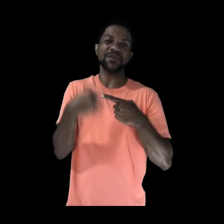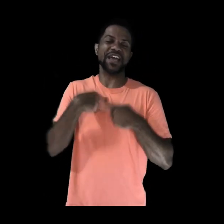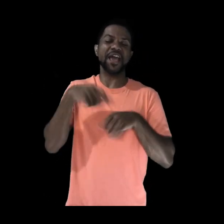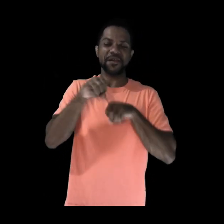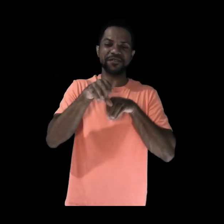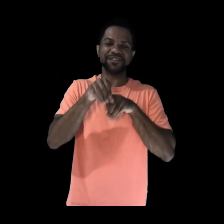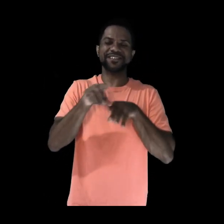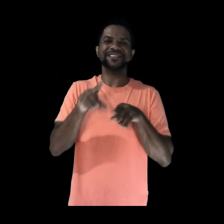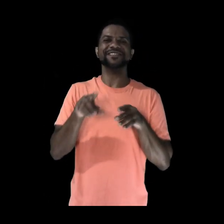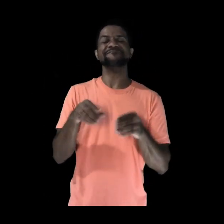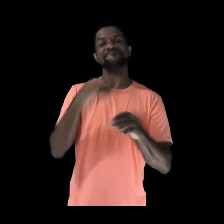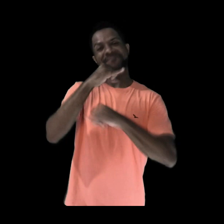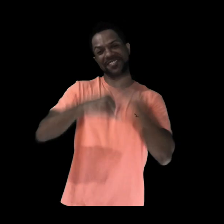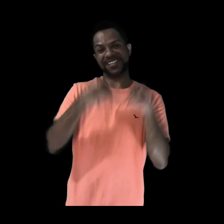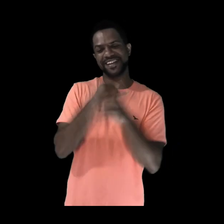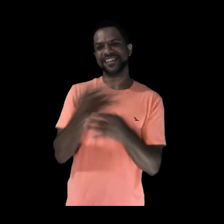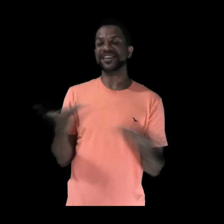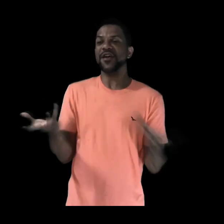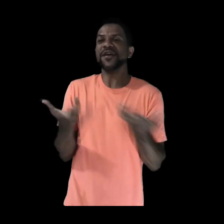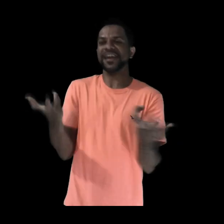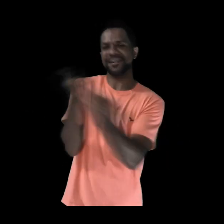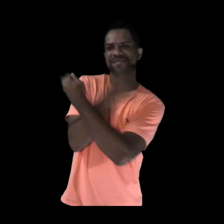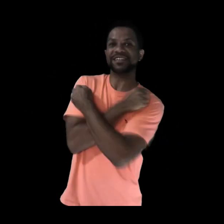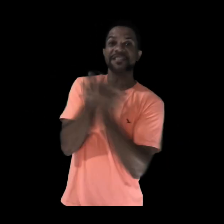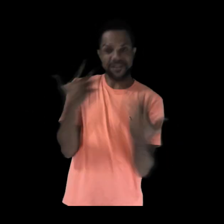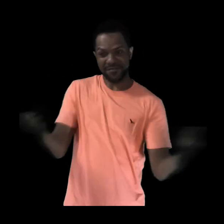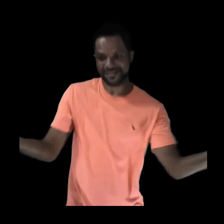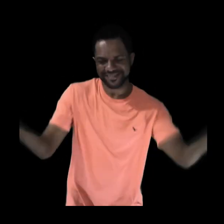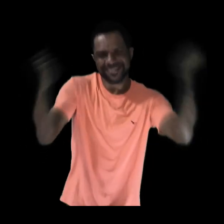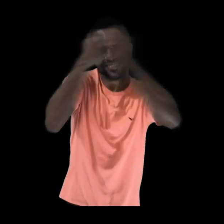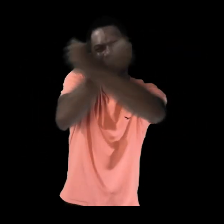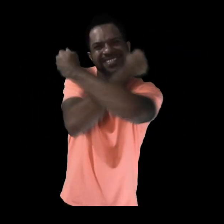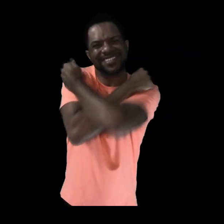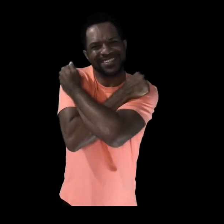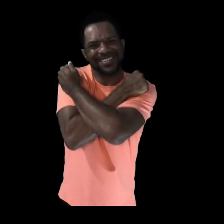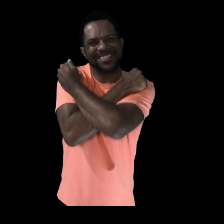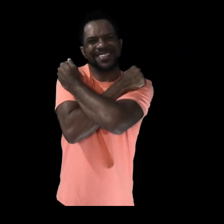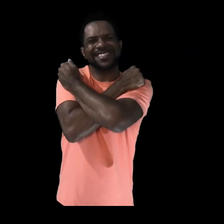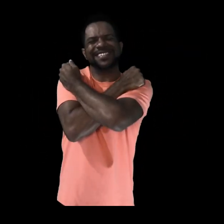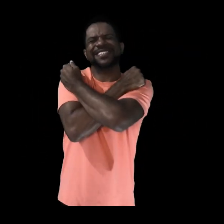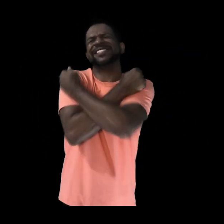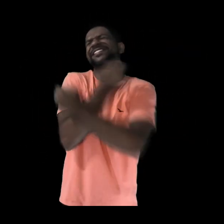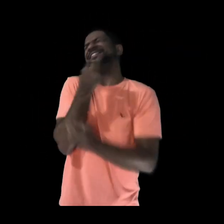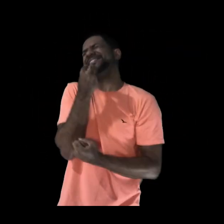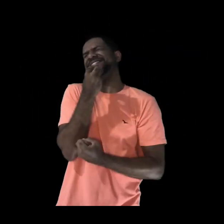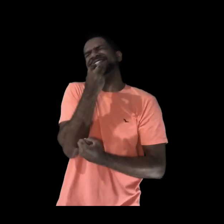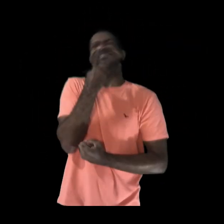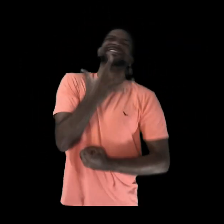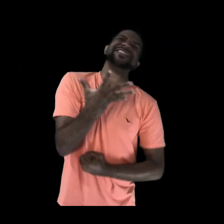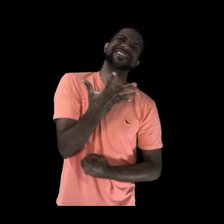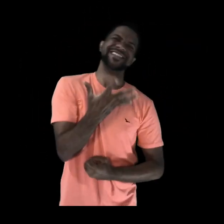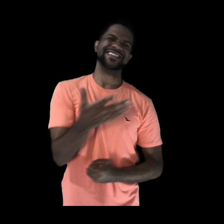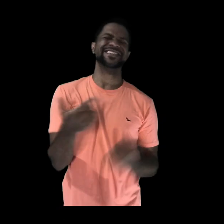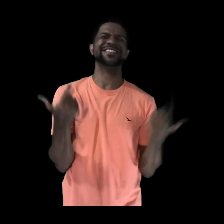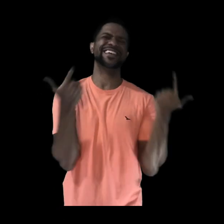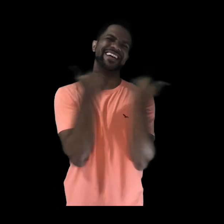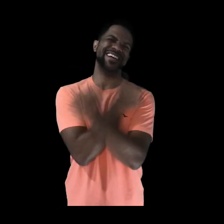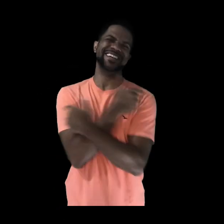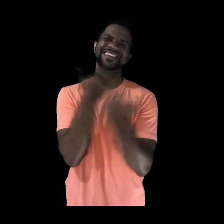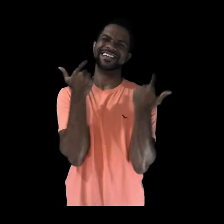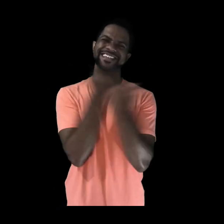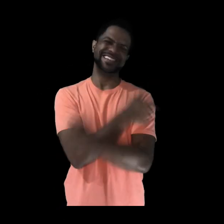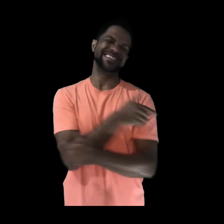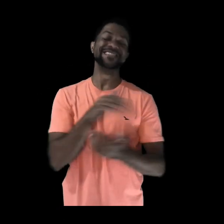dando aula pela internet. Então é isso, abraçar geral. Eu vou dar um abraço virtual. Muito